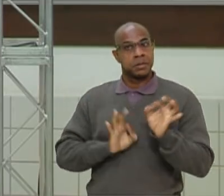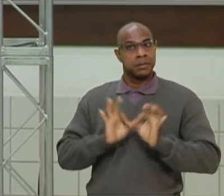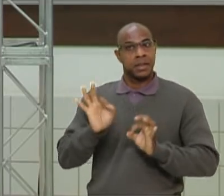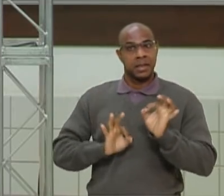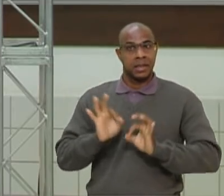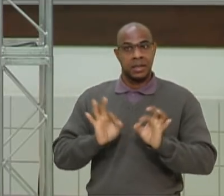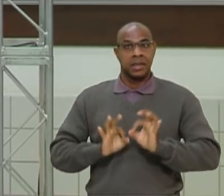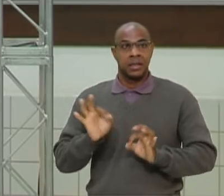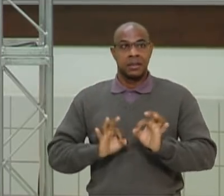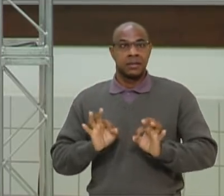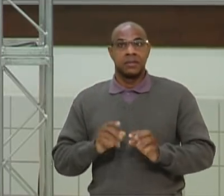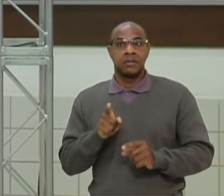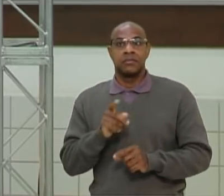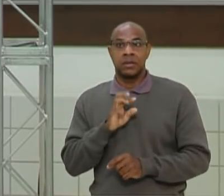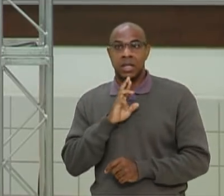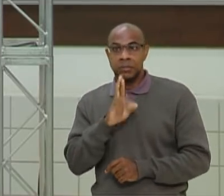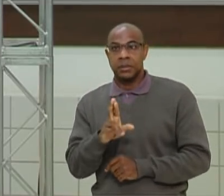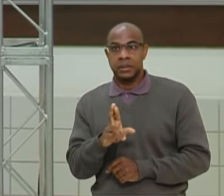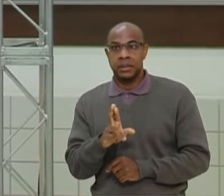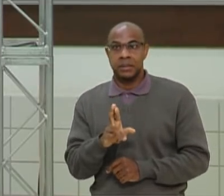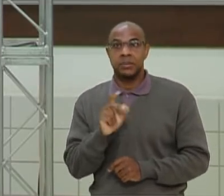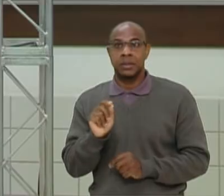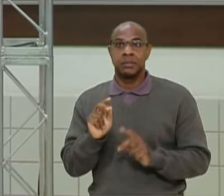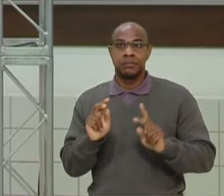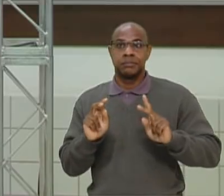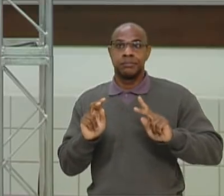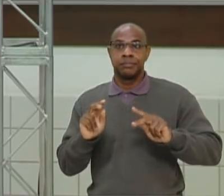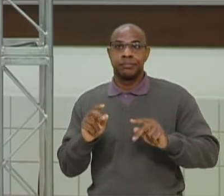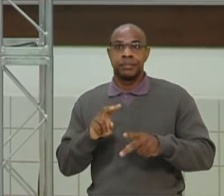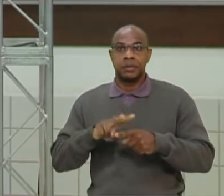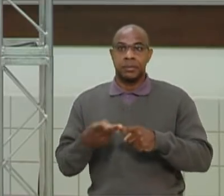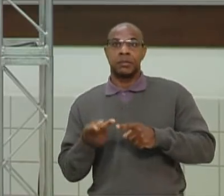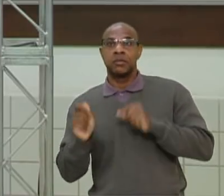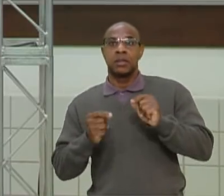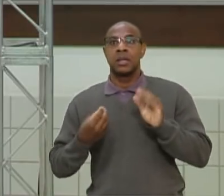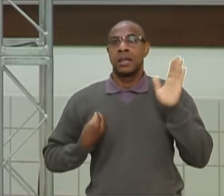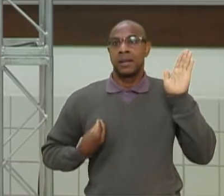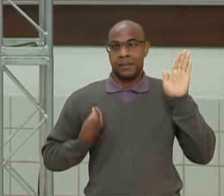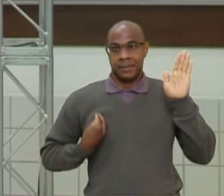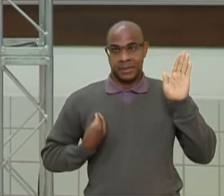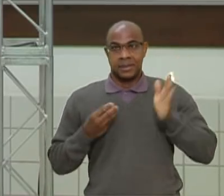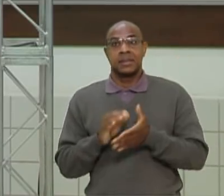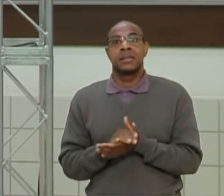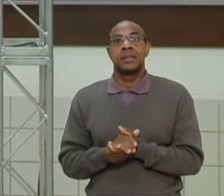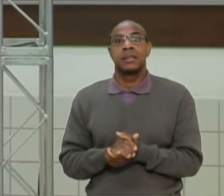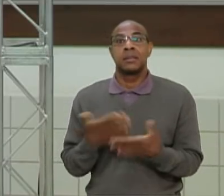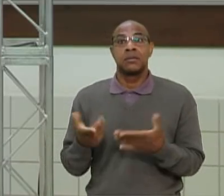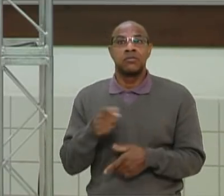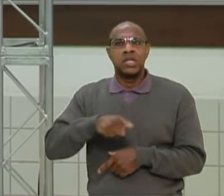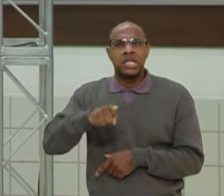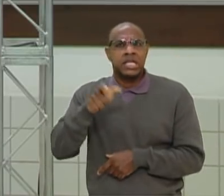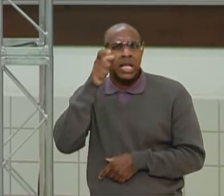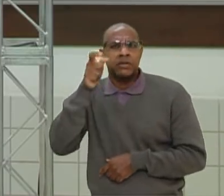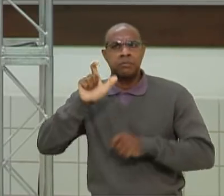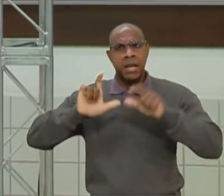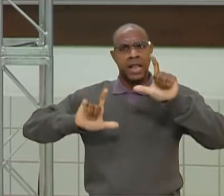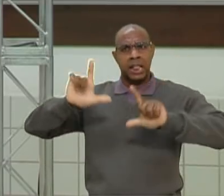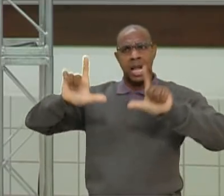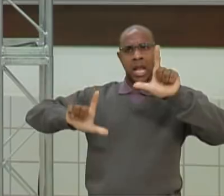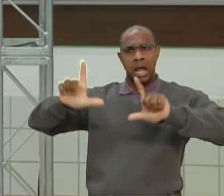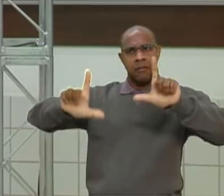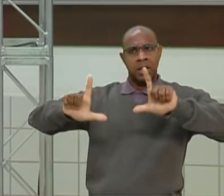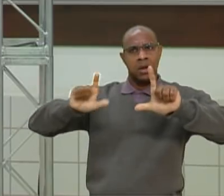vocês. Vocês vão responder para validar a presença de vocês. Aquela galera que está assistindo pela televisão,